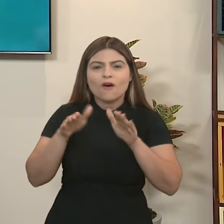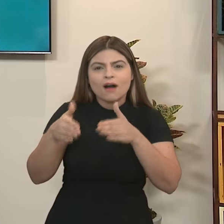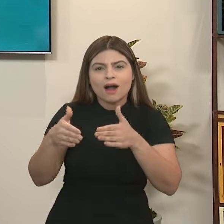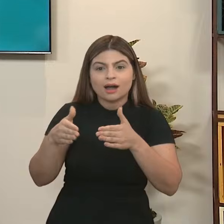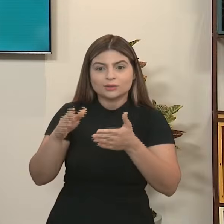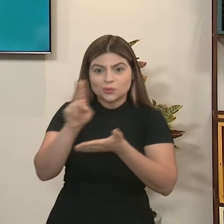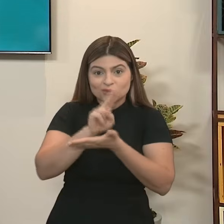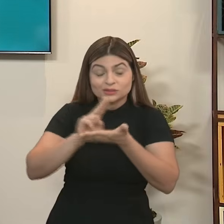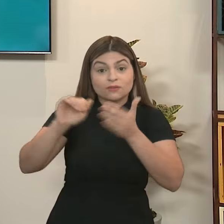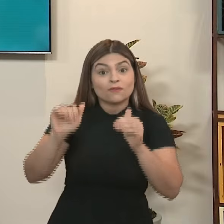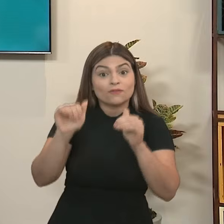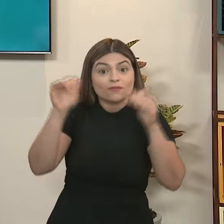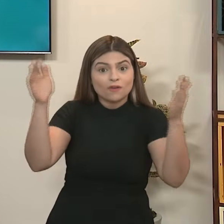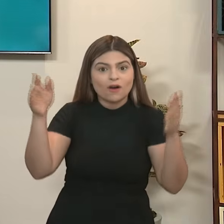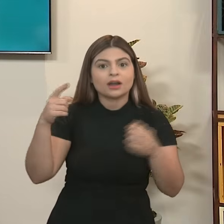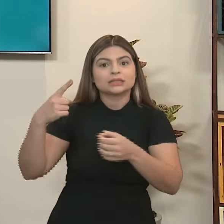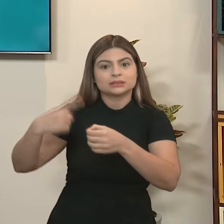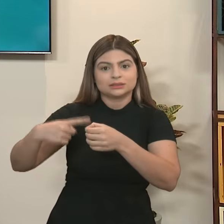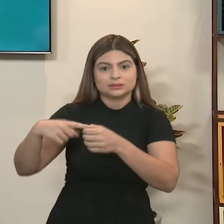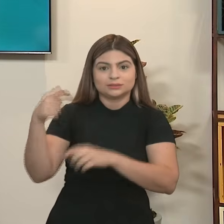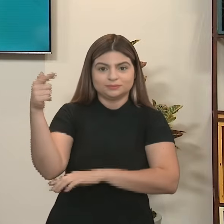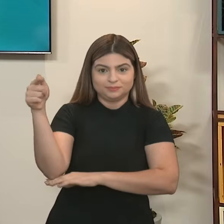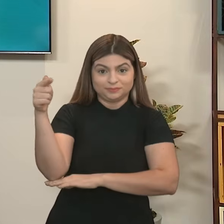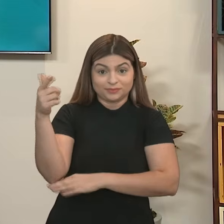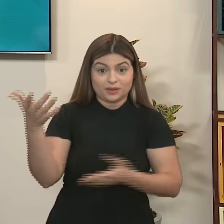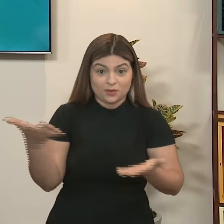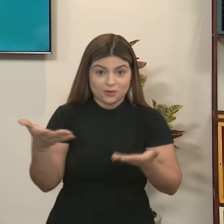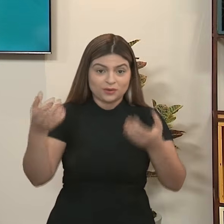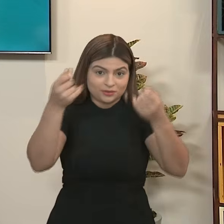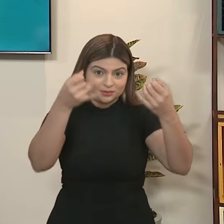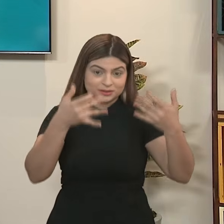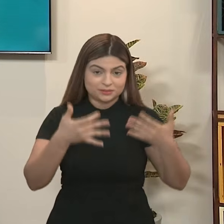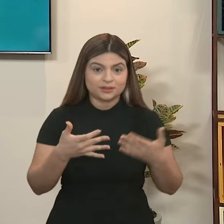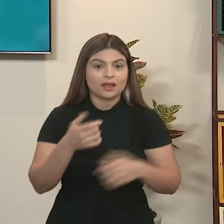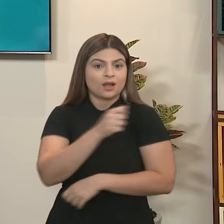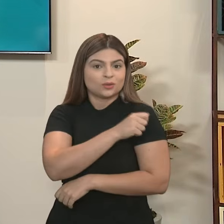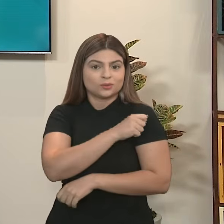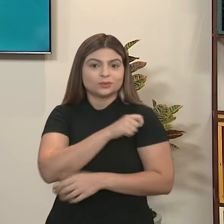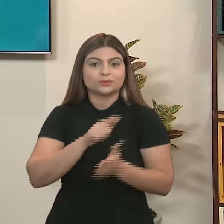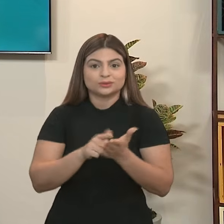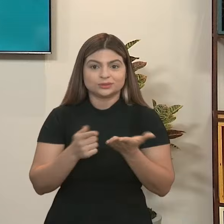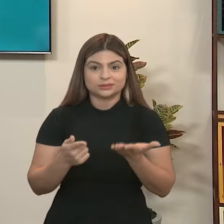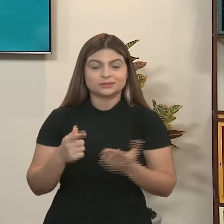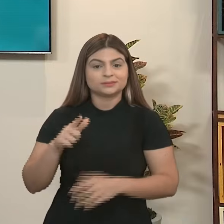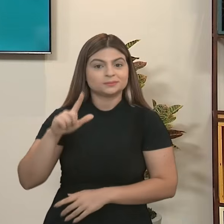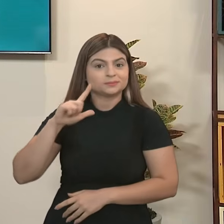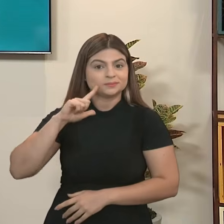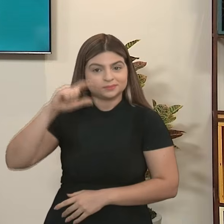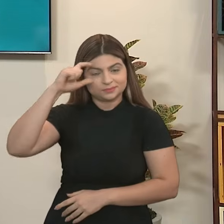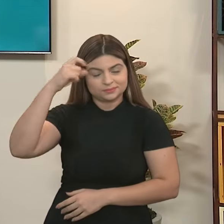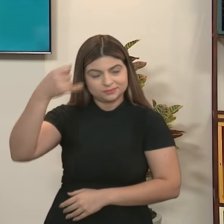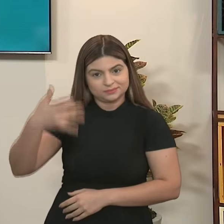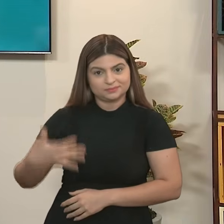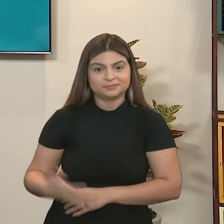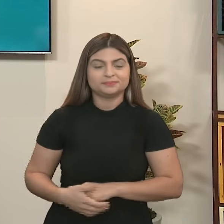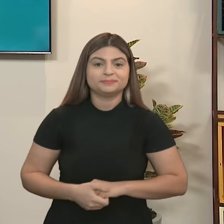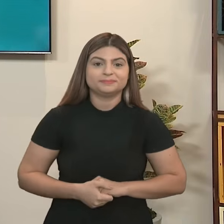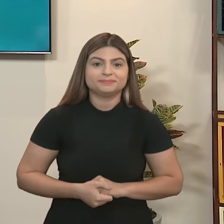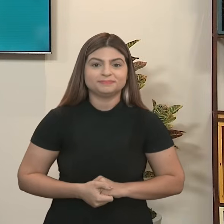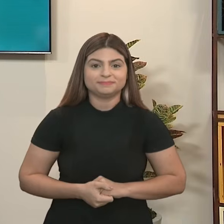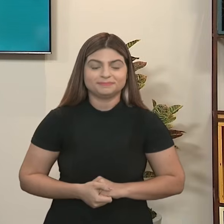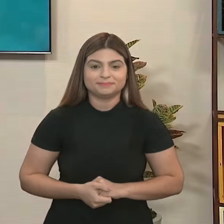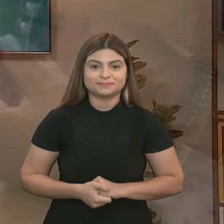de Goianira. Quem traz mais informações para a gente é a estudante de jornalismo, Letícia Lorenzetti. Conta para a gente.